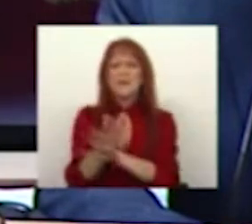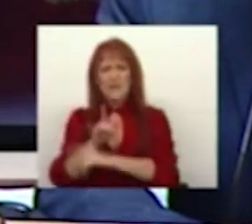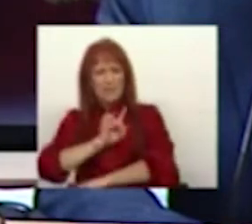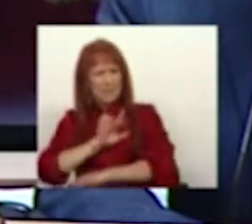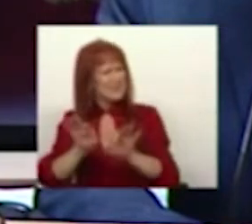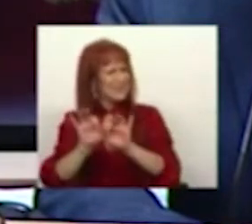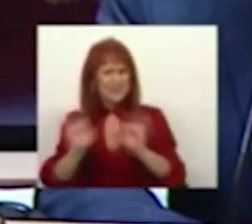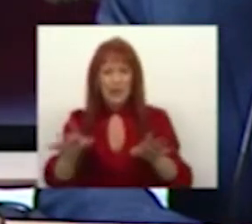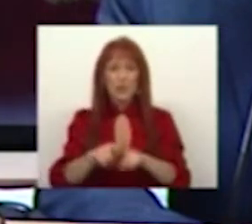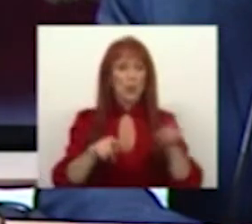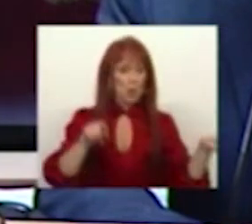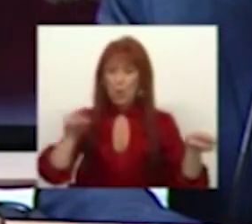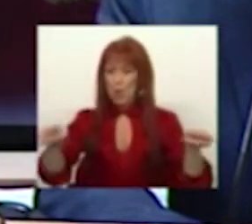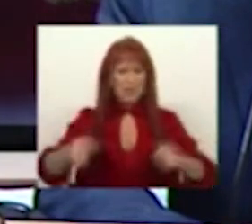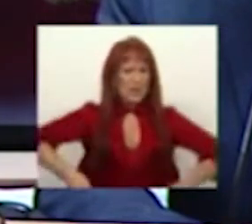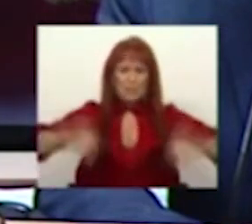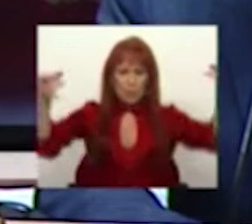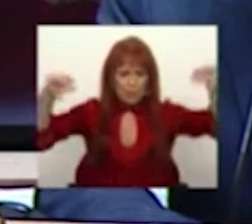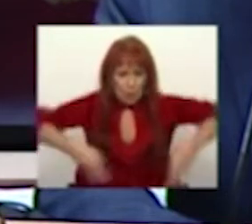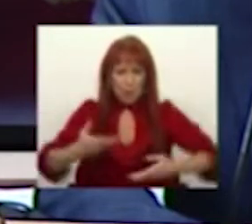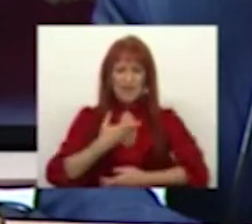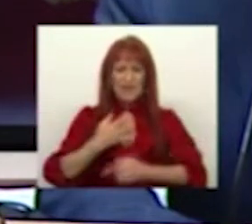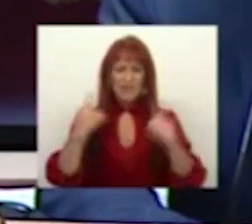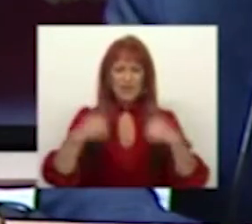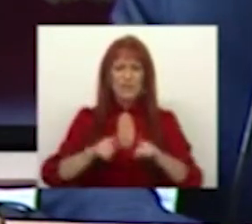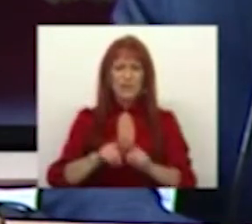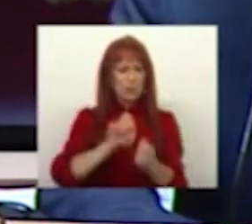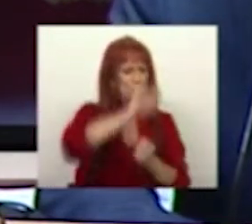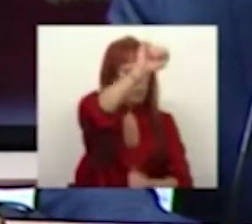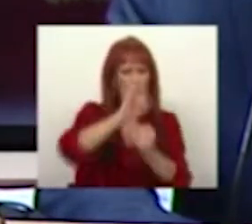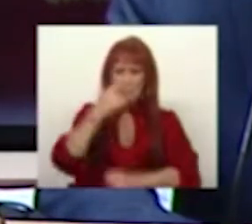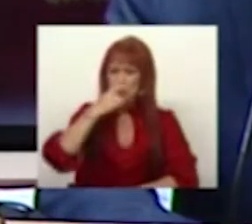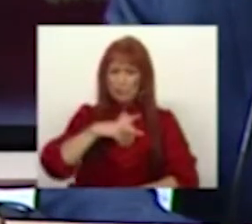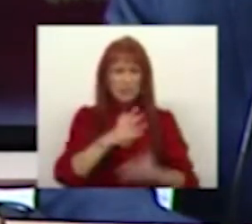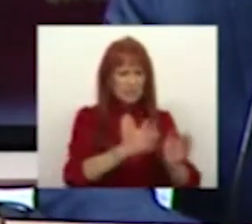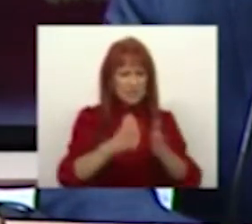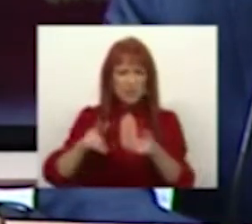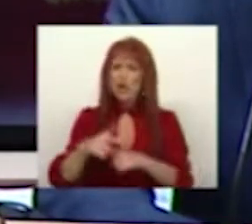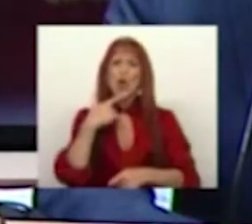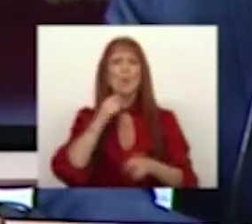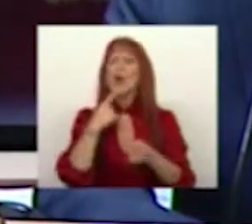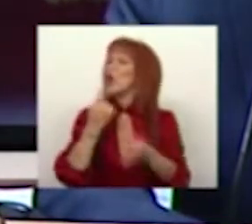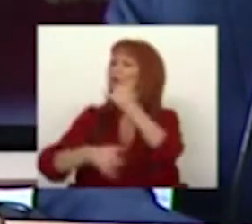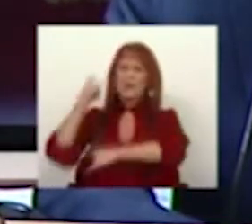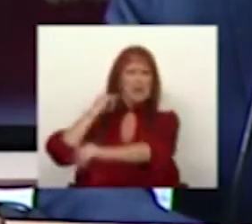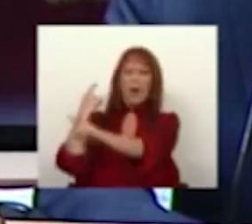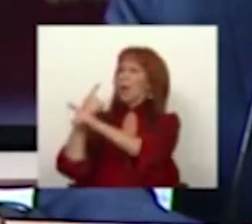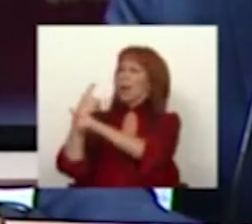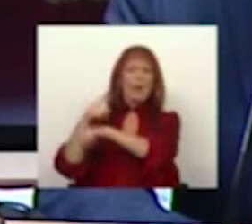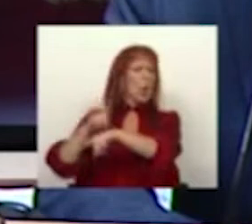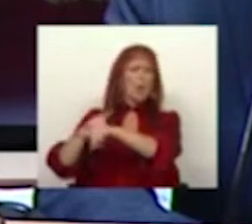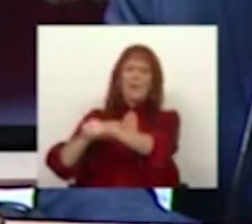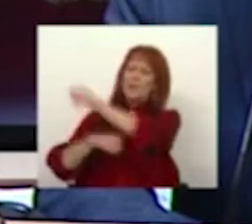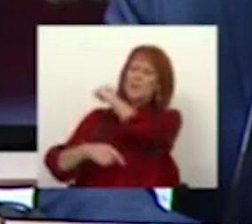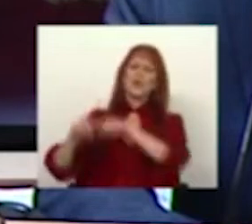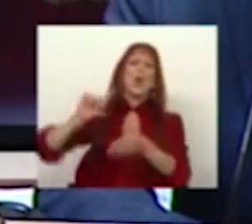setor privado. Ambos têm de vencer a dívida e contar com as qualificações dos portugueses. Não podemos voltar ao tempo